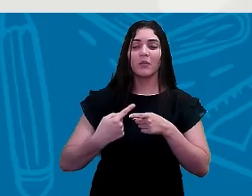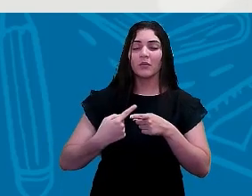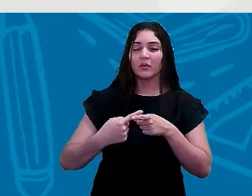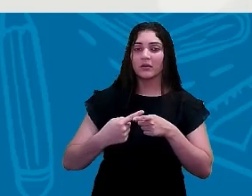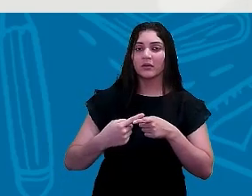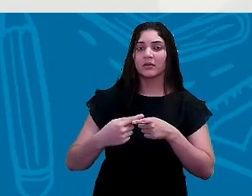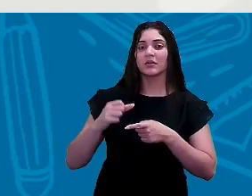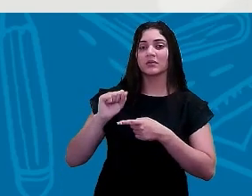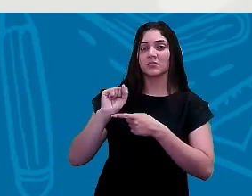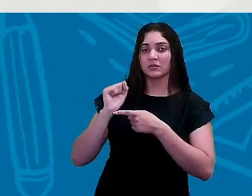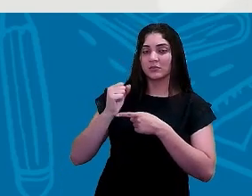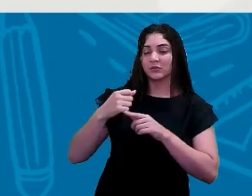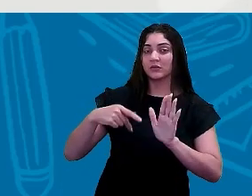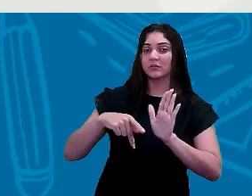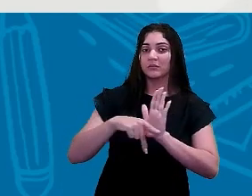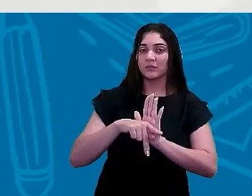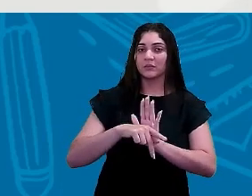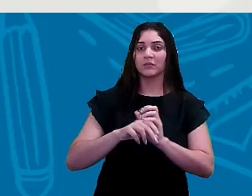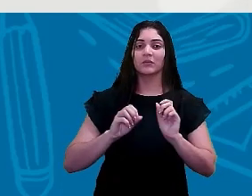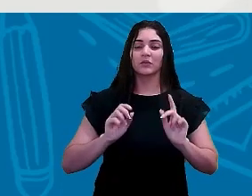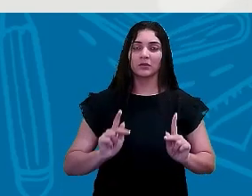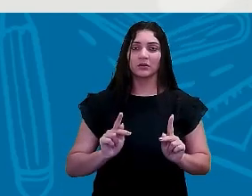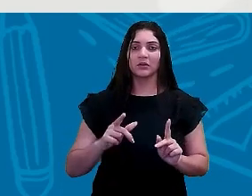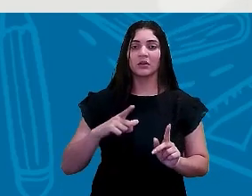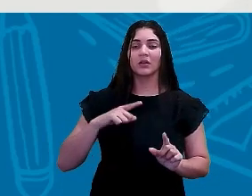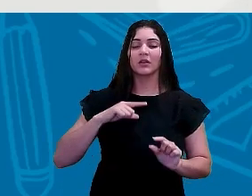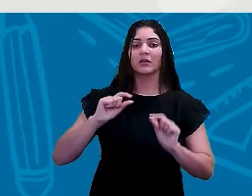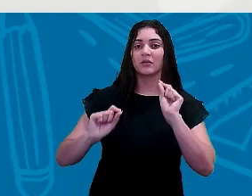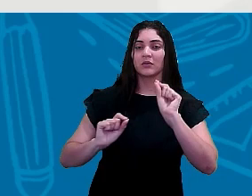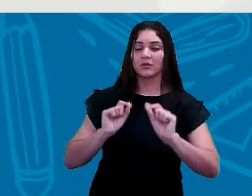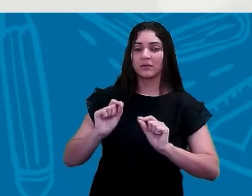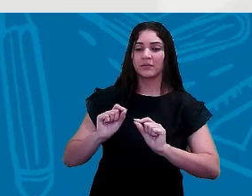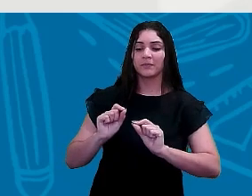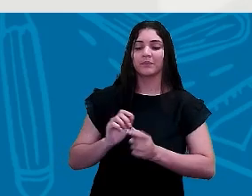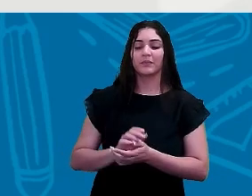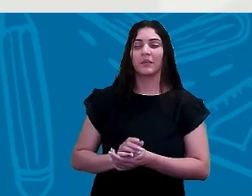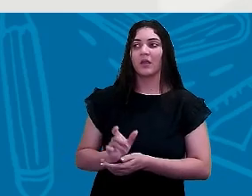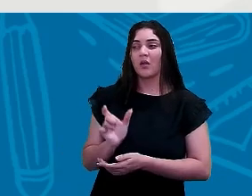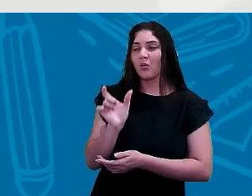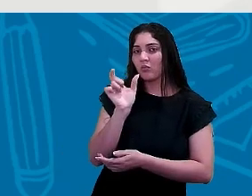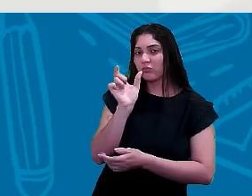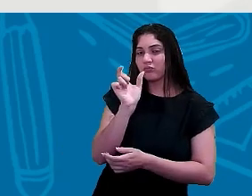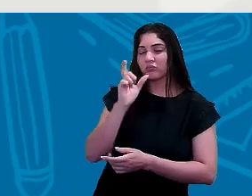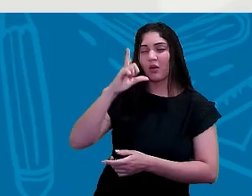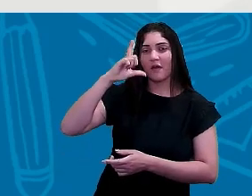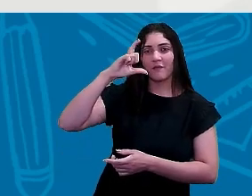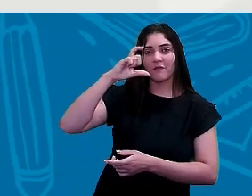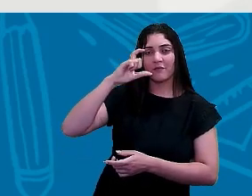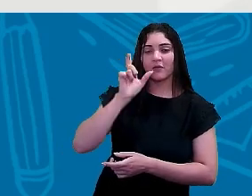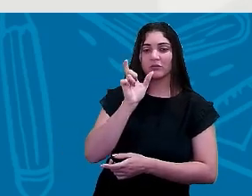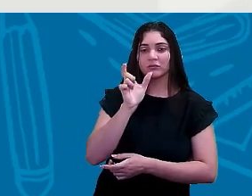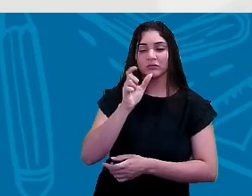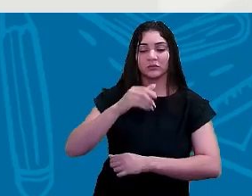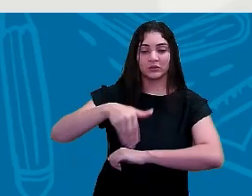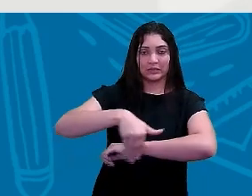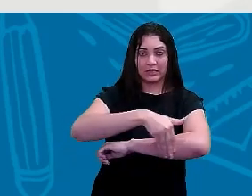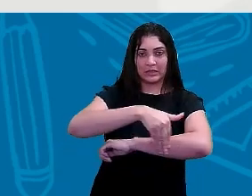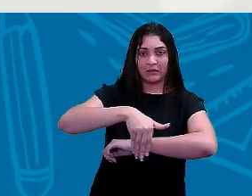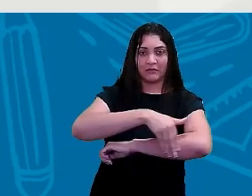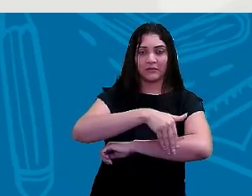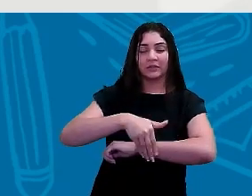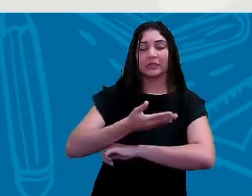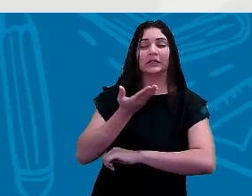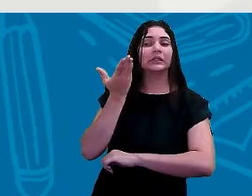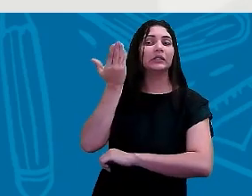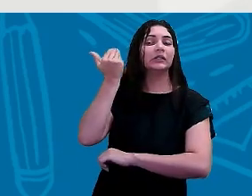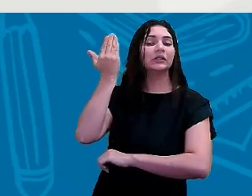substantivos próprios, tá? Então temos aí o primeiro lado uma foto da Avenida Mariana Malha